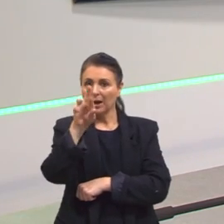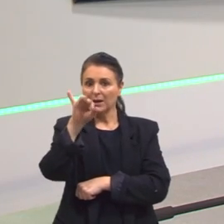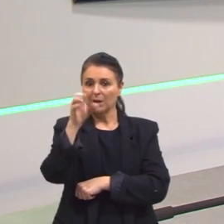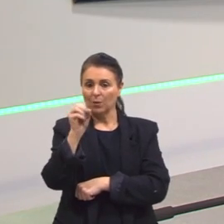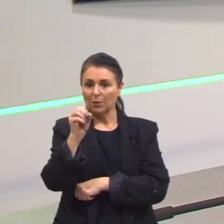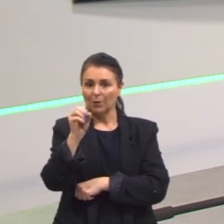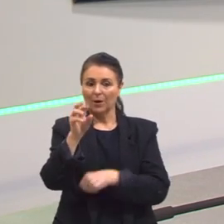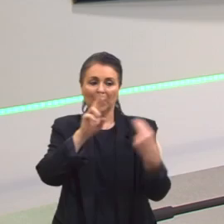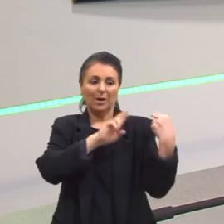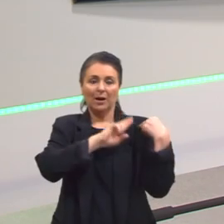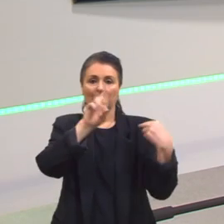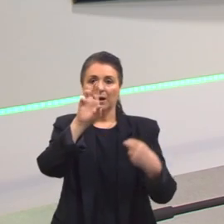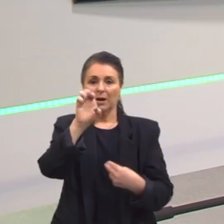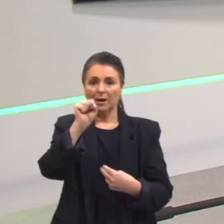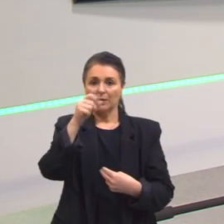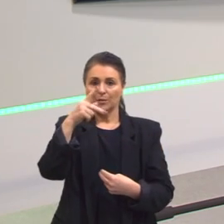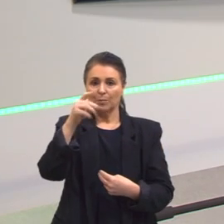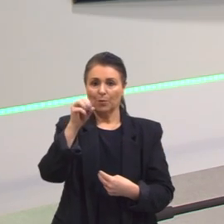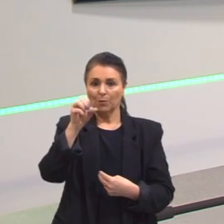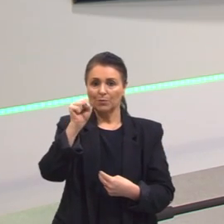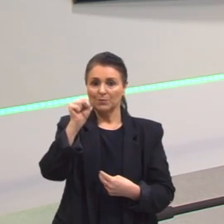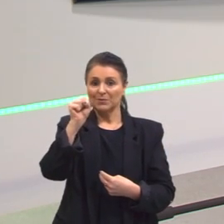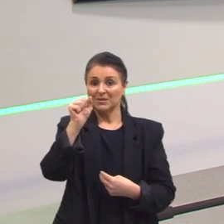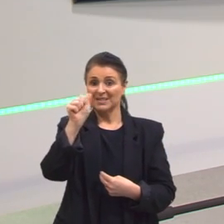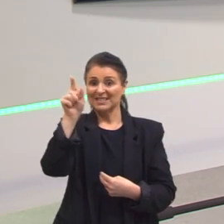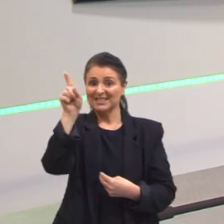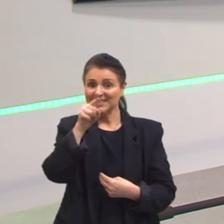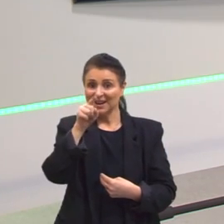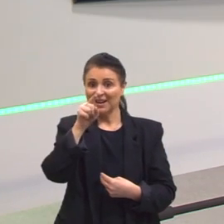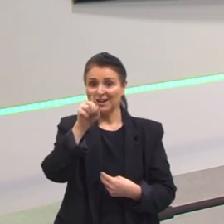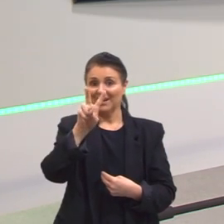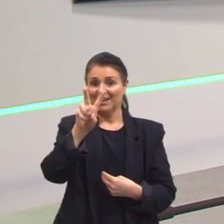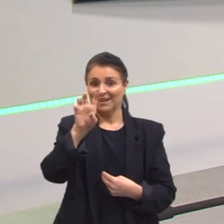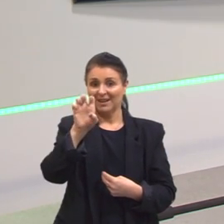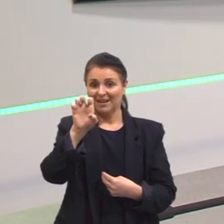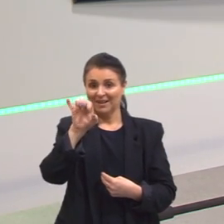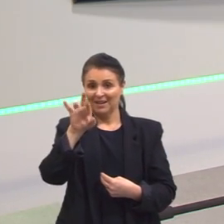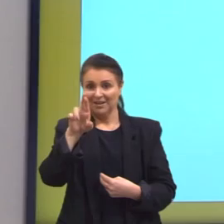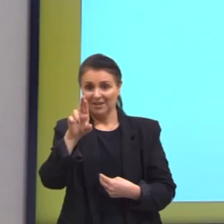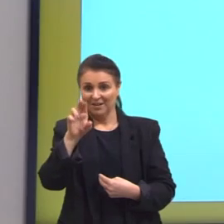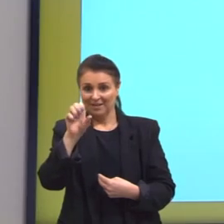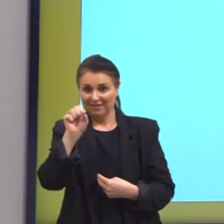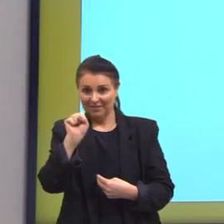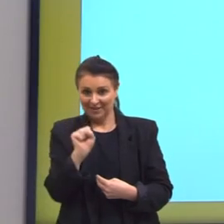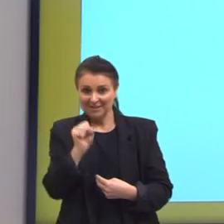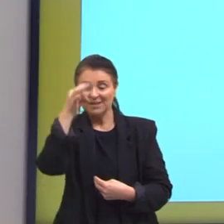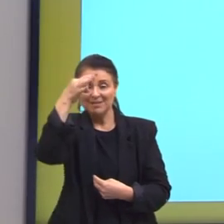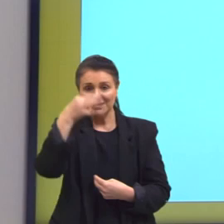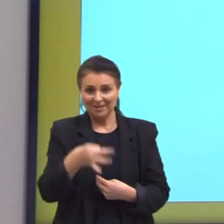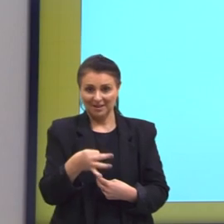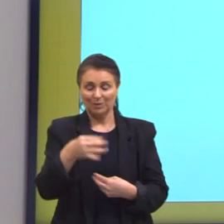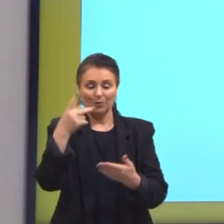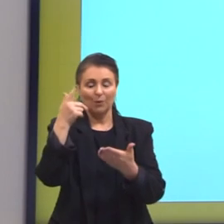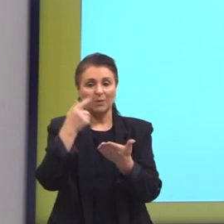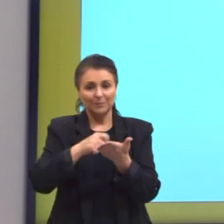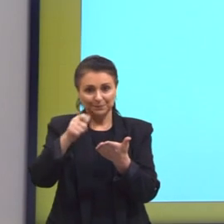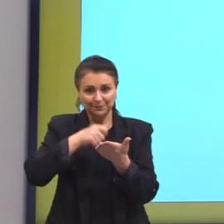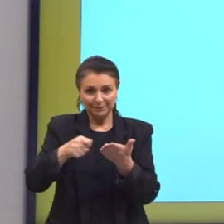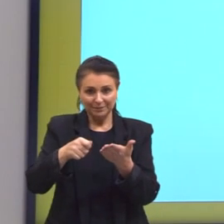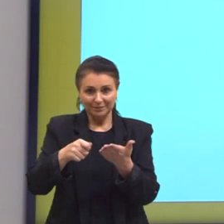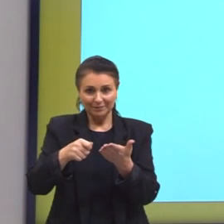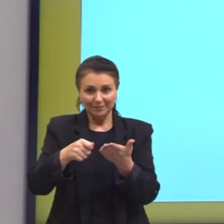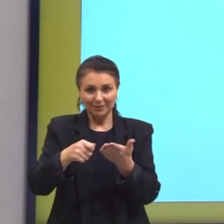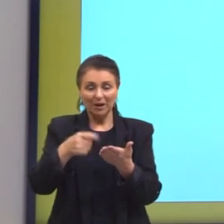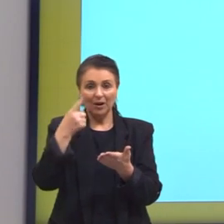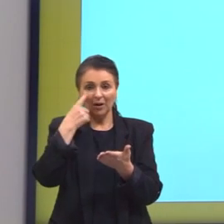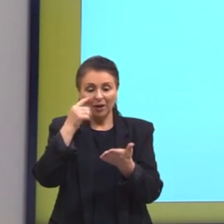tem esse acento responsáveis e aqui está sinalizado